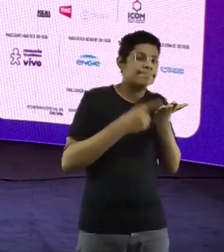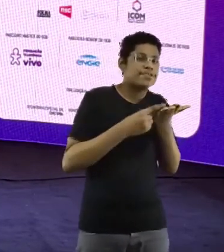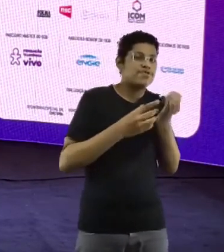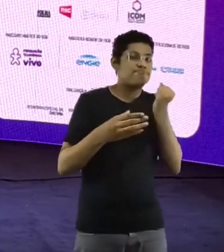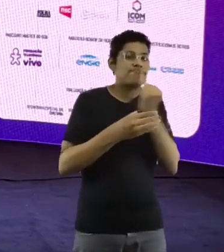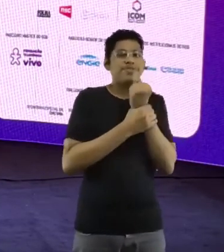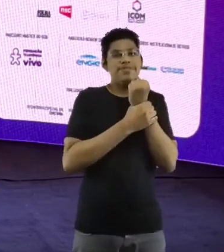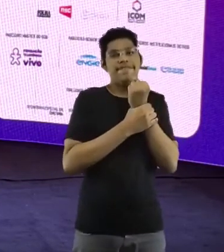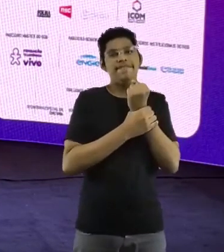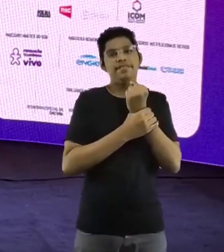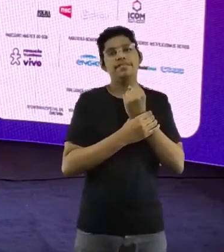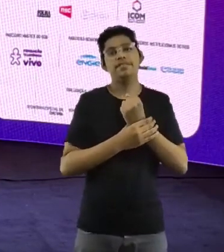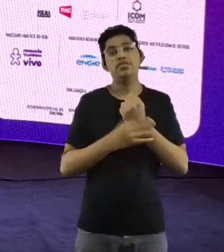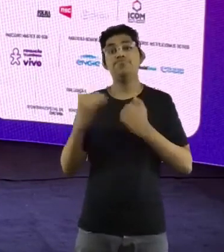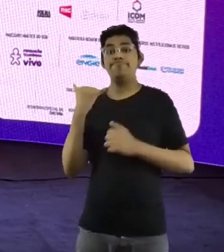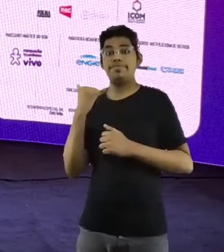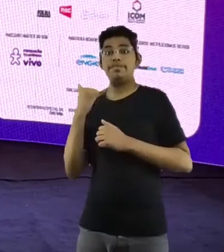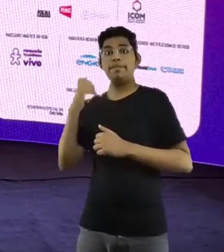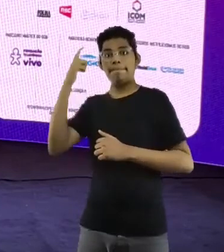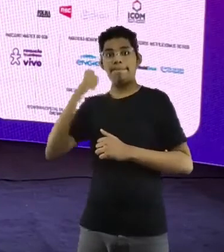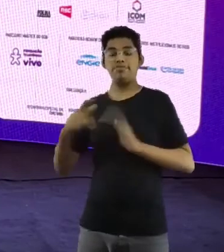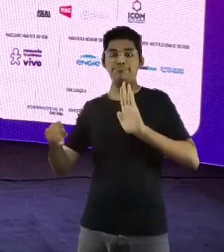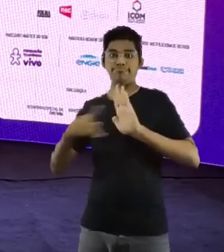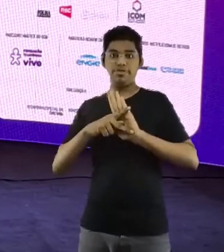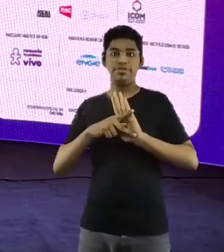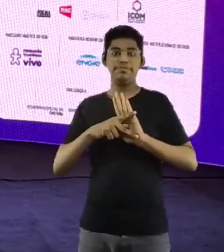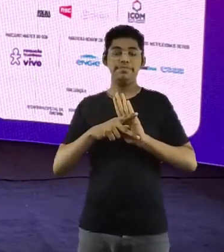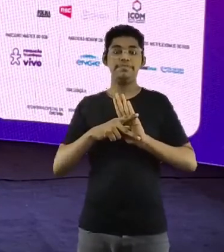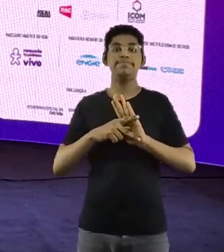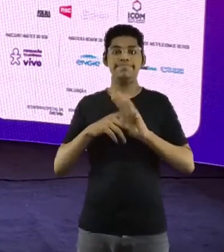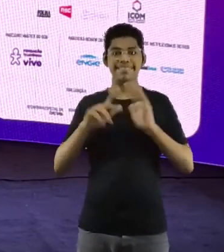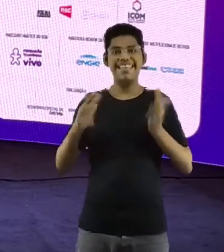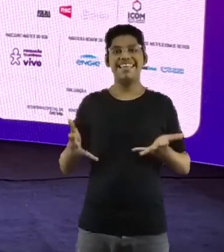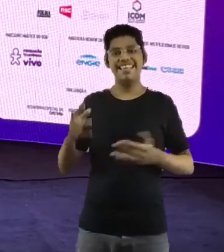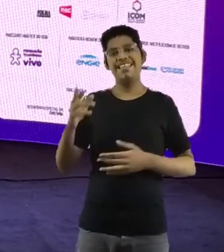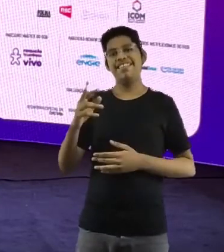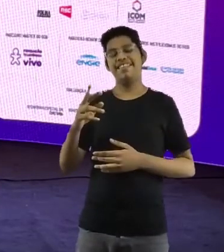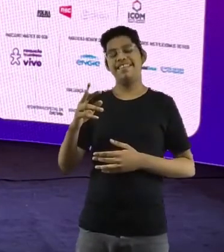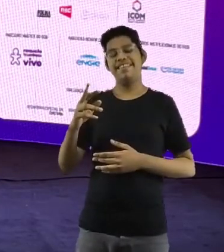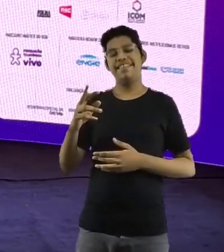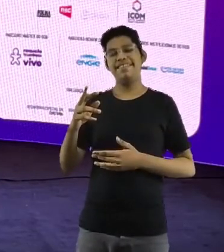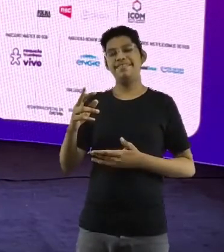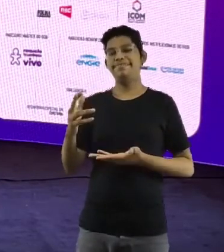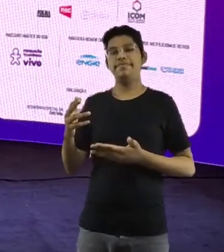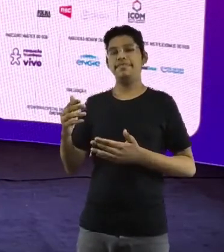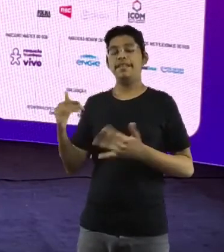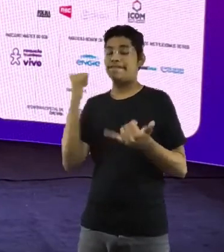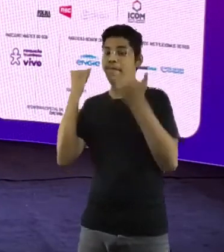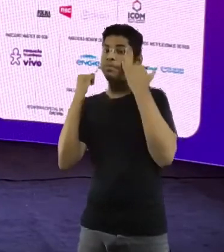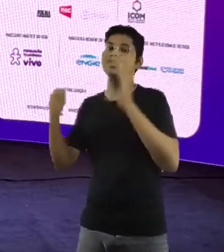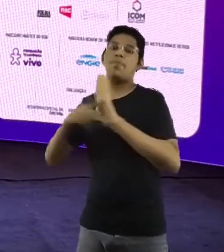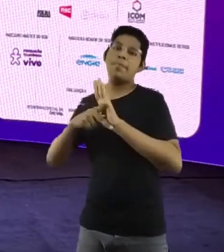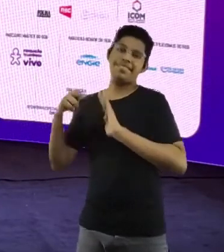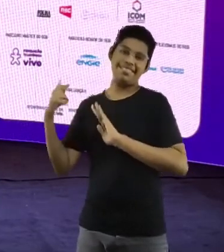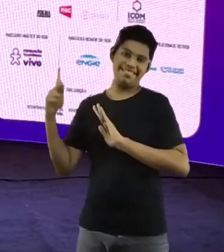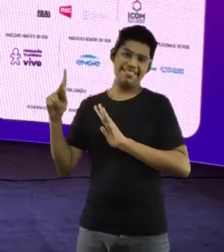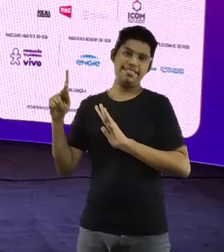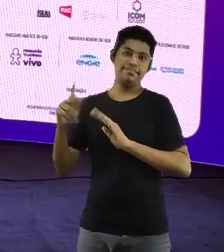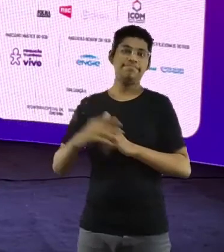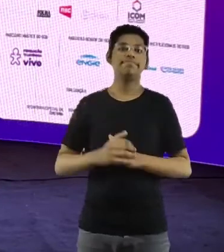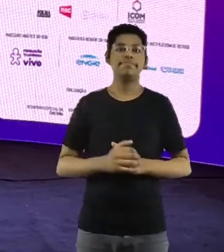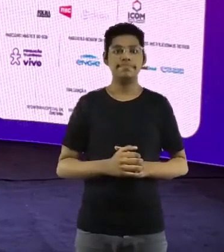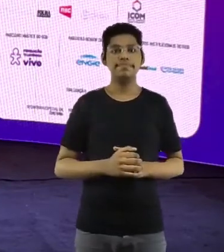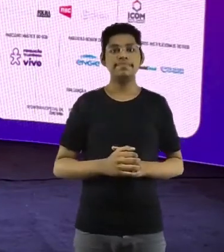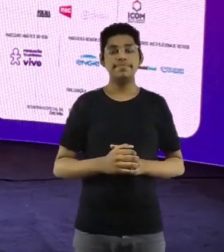esse celular realmente é a dona daquelas informações, né, e pode abrir aquela conta. E aí vem também,